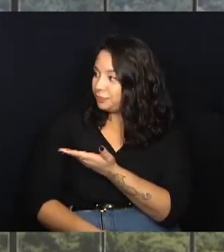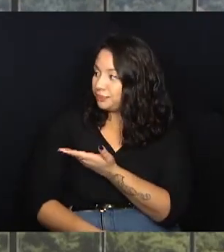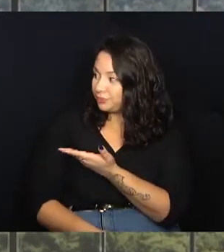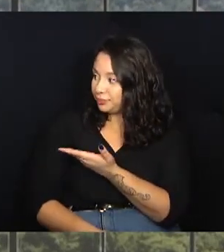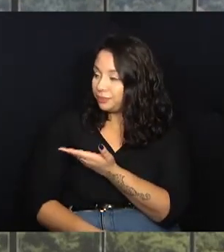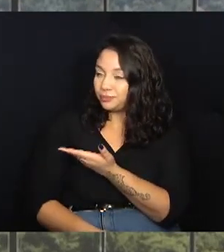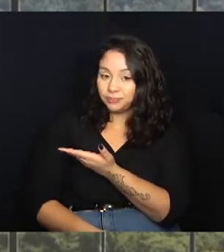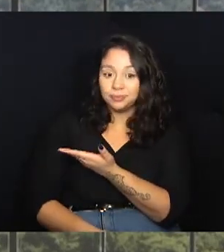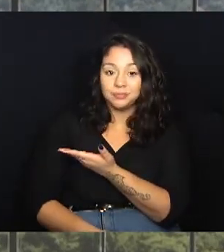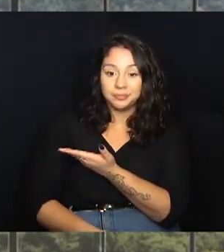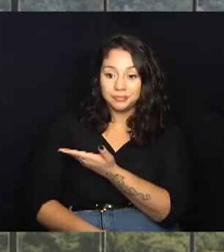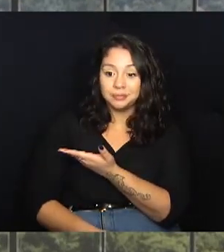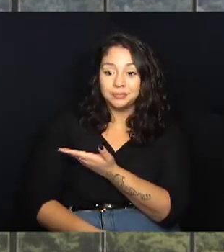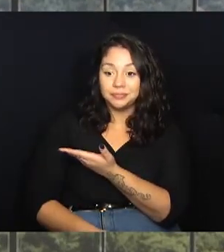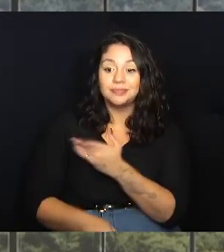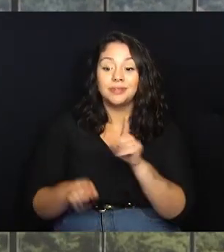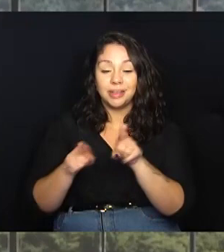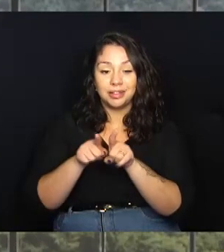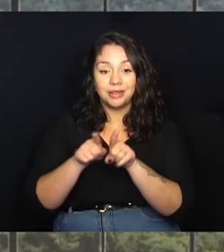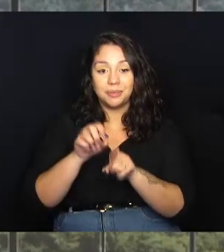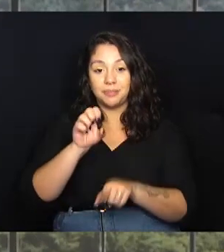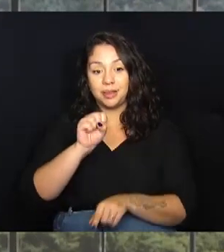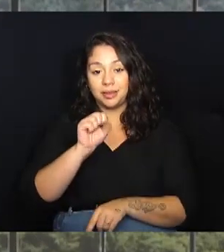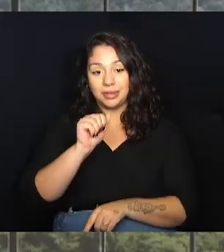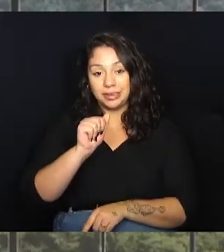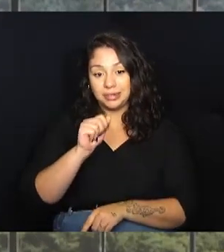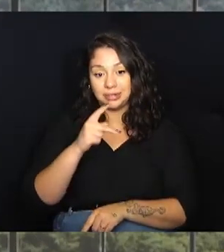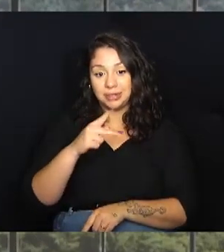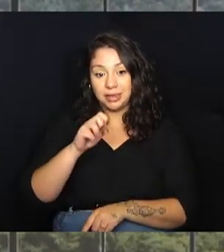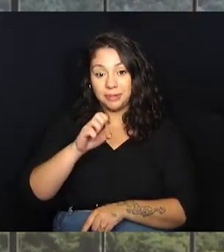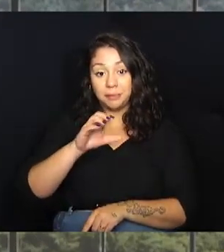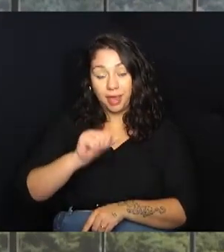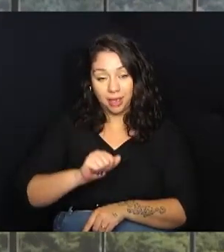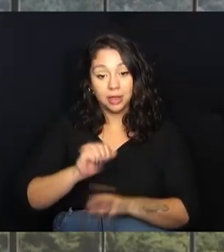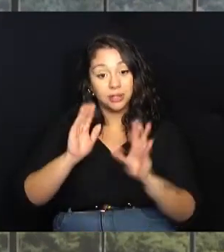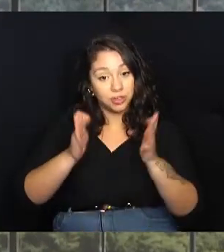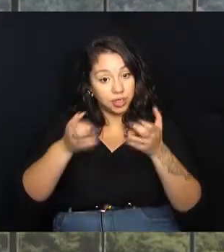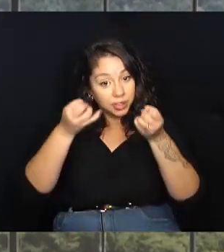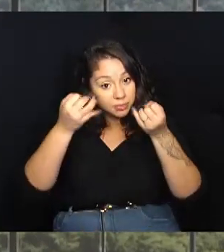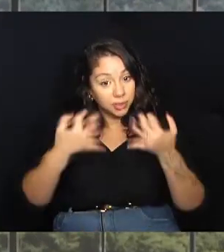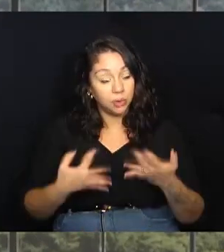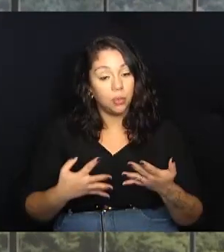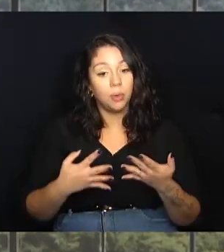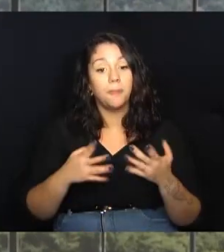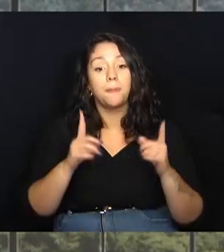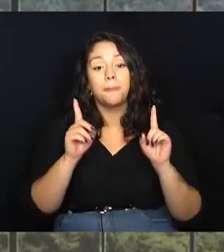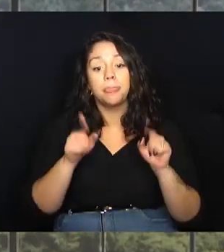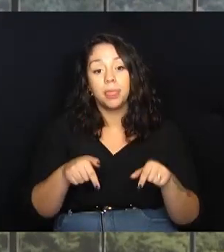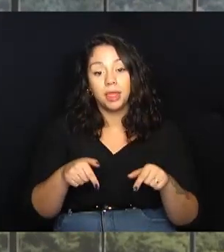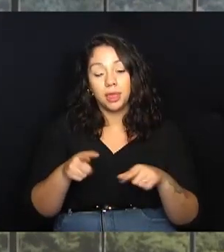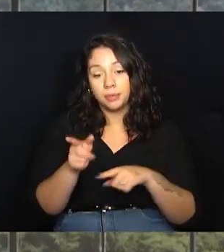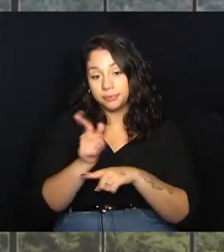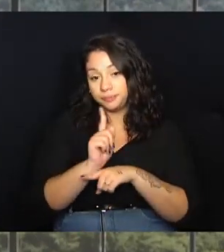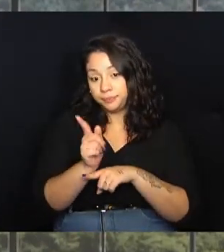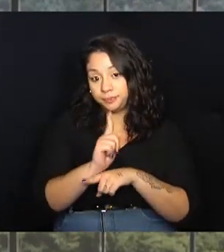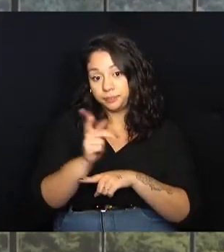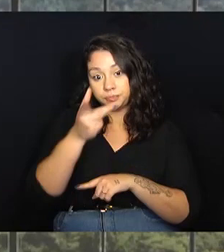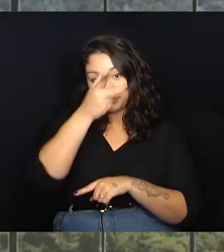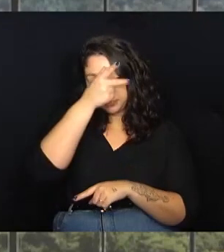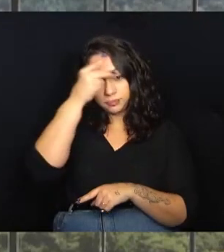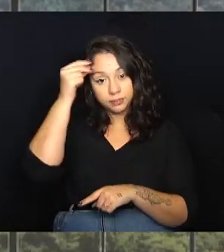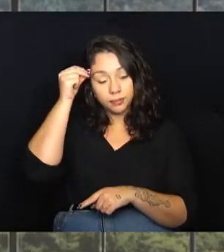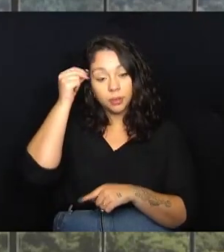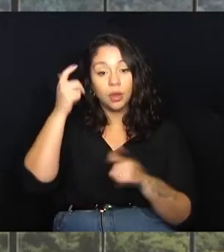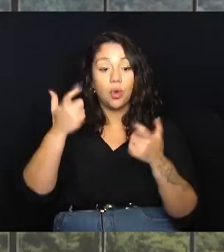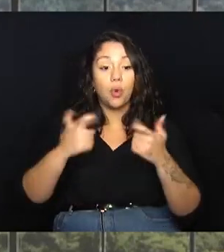familiaacolhedora.campinas.sp.gov.br. E o Sapeca, que é o serviço que a Zezé já mencionou, que é todo gerido pela prefeitura, fica